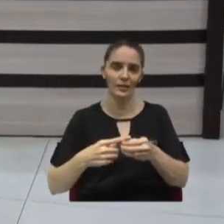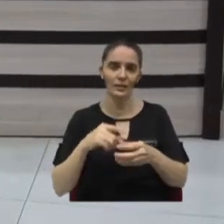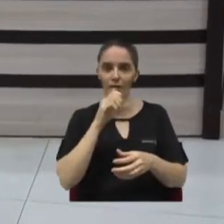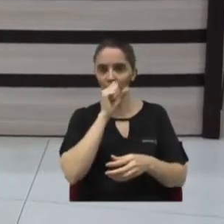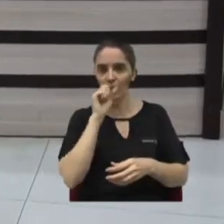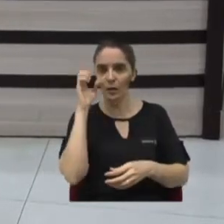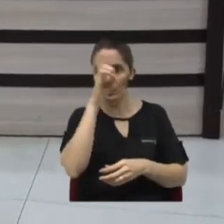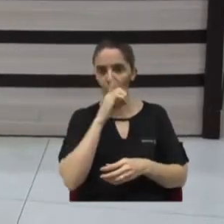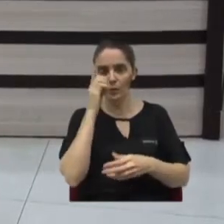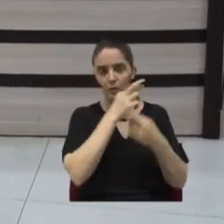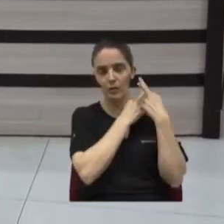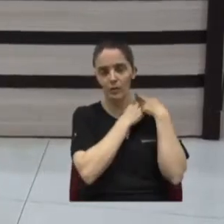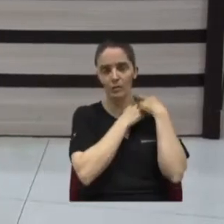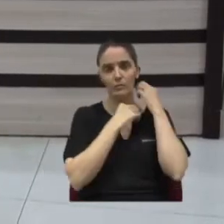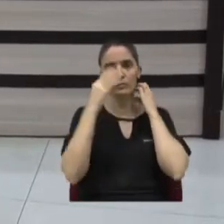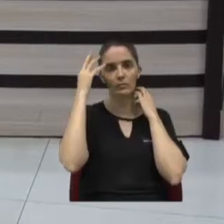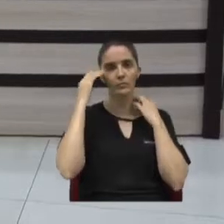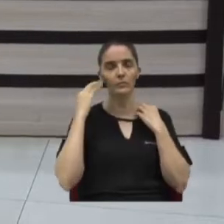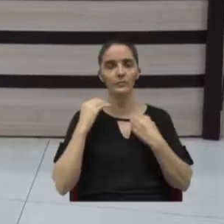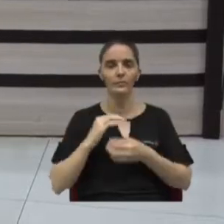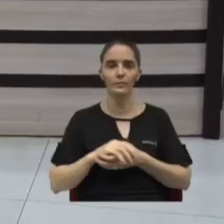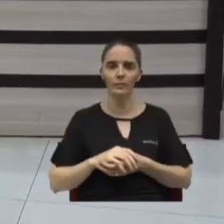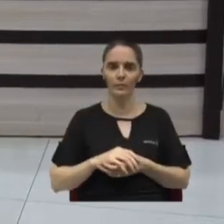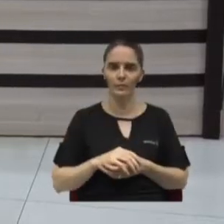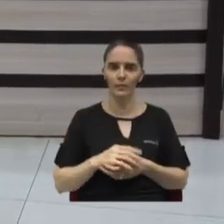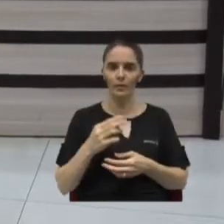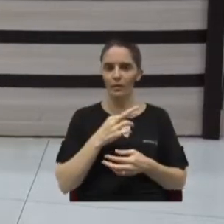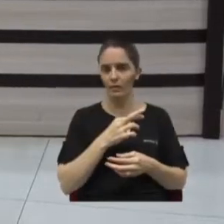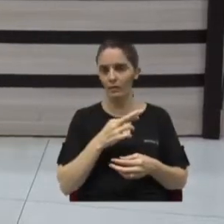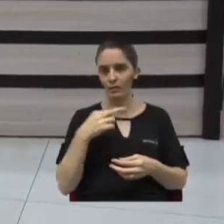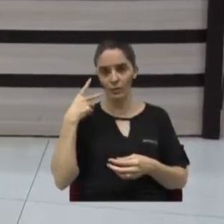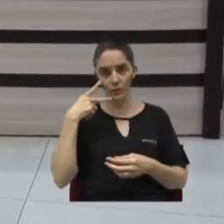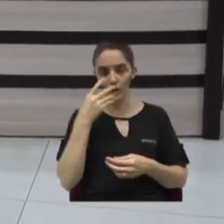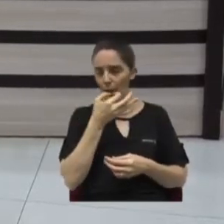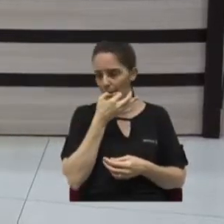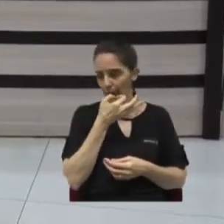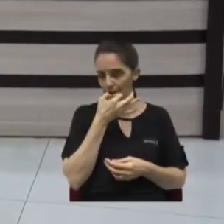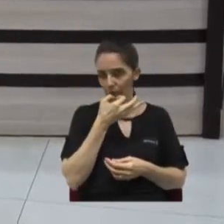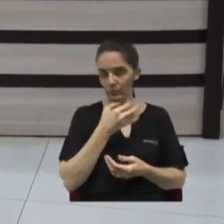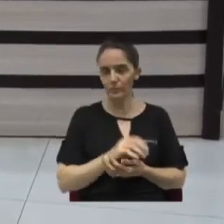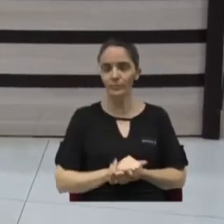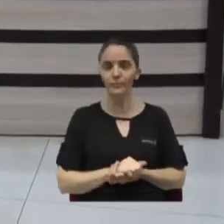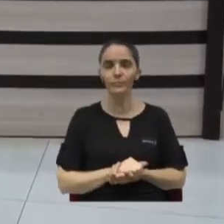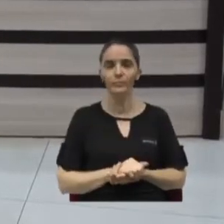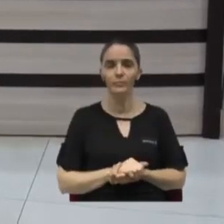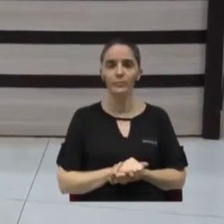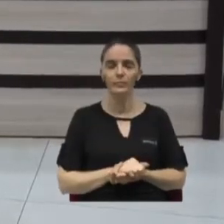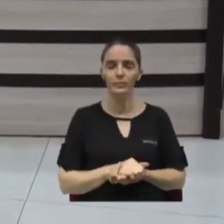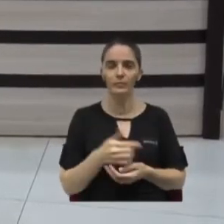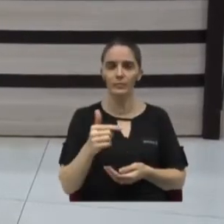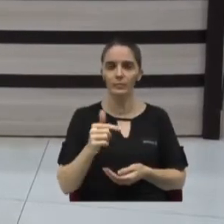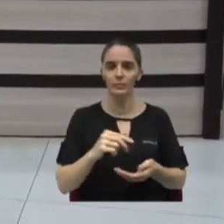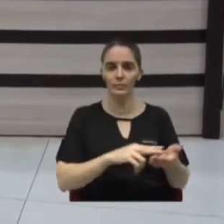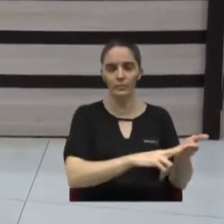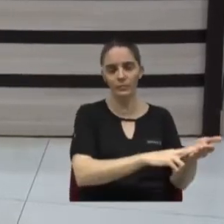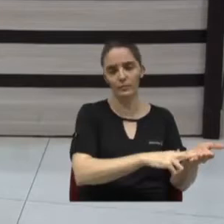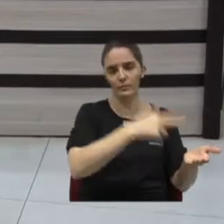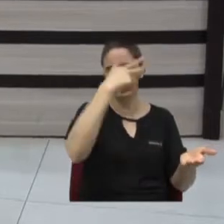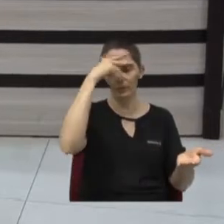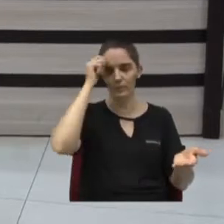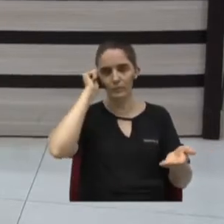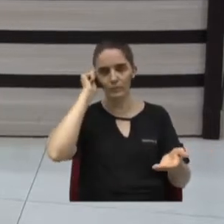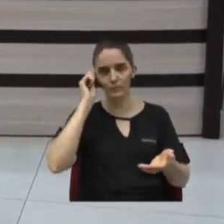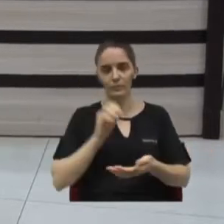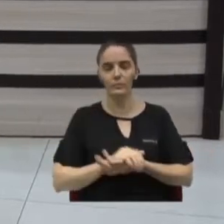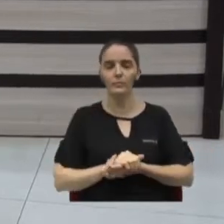Lubogo. Algum vereador deseja discutir o requerimento 81/19? Não havendo, será